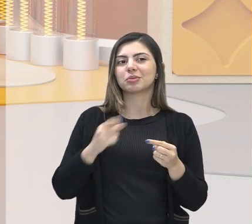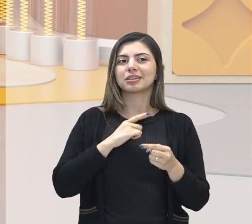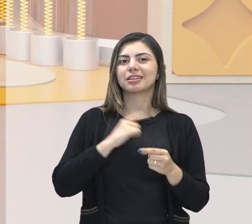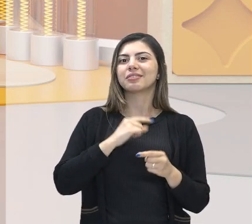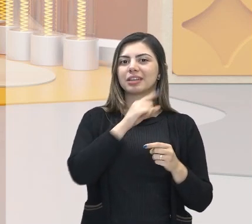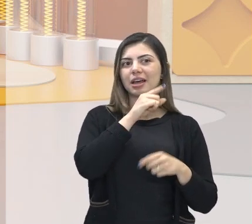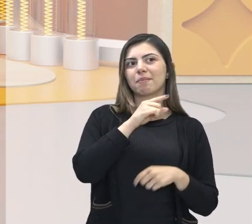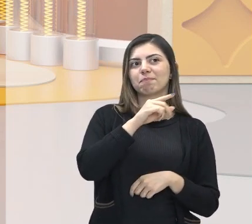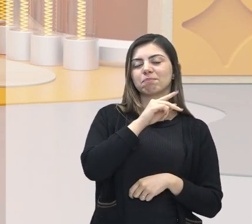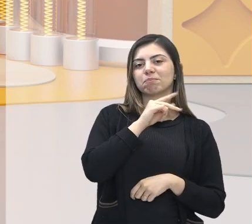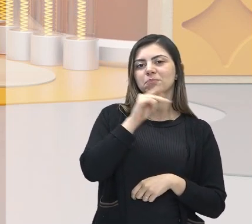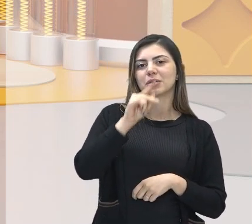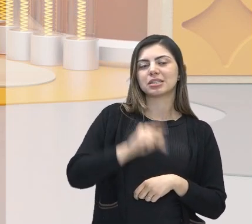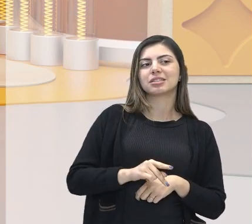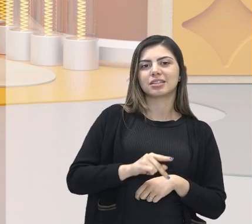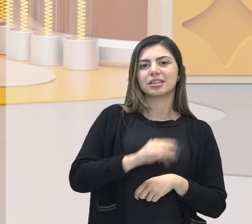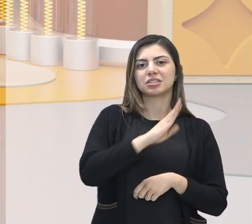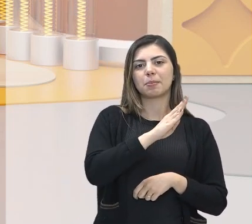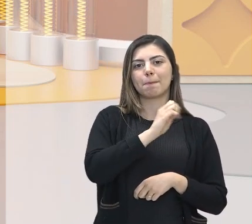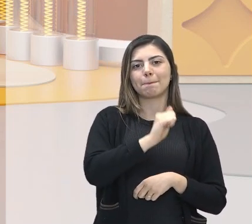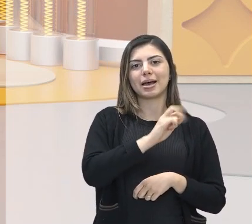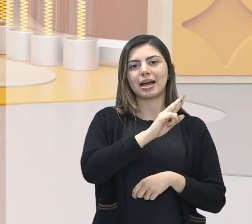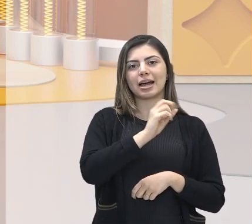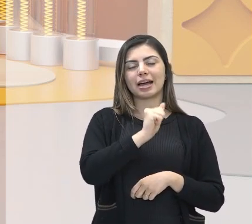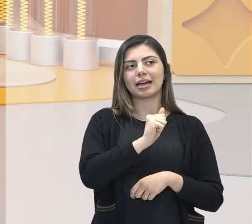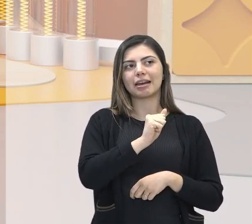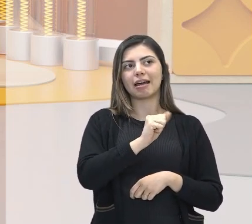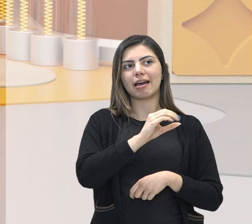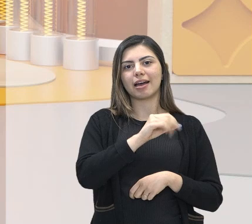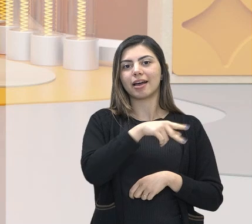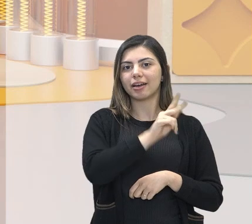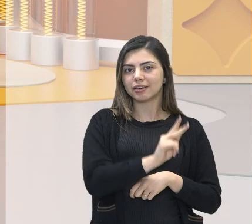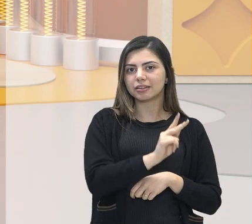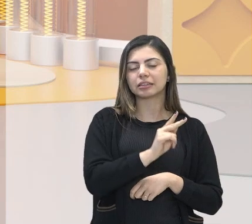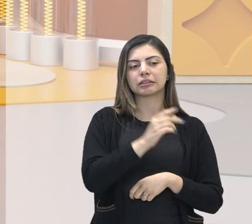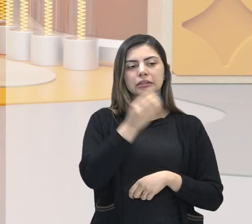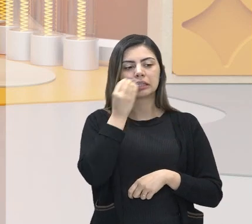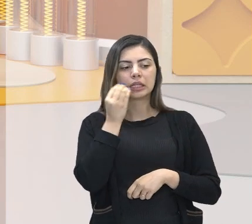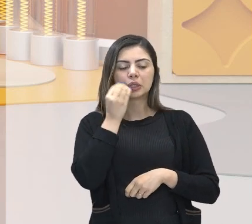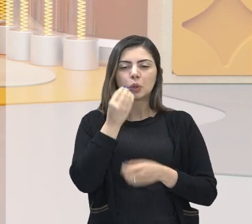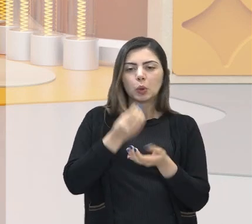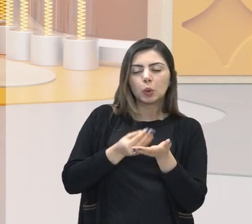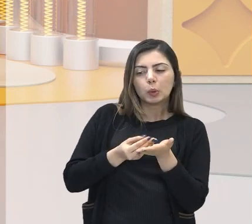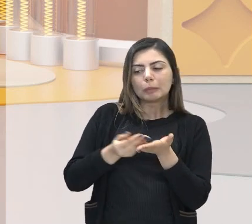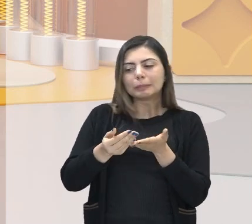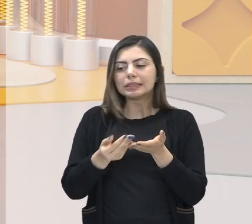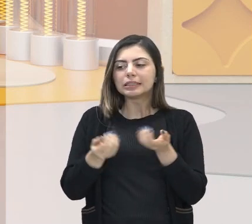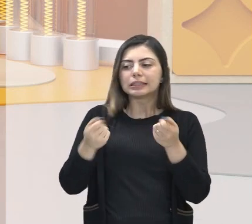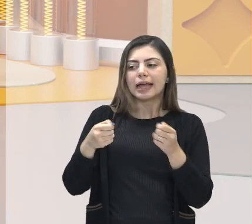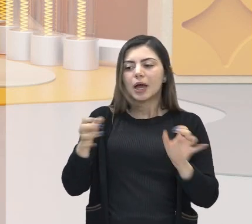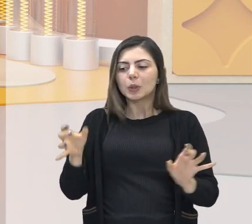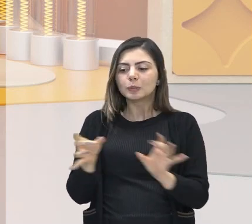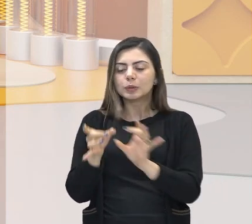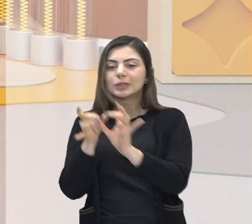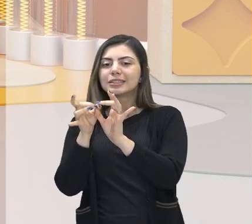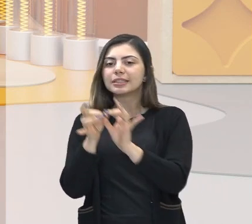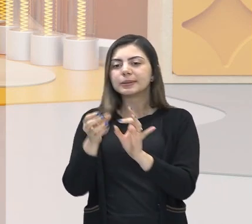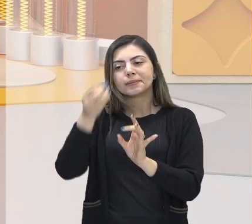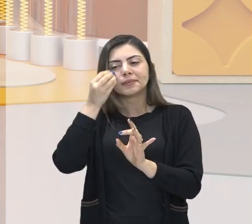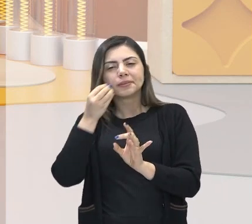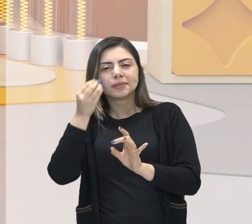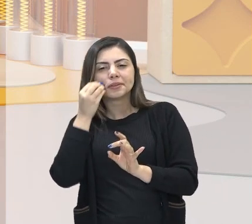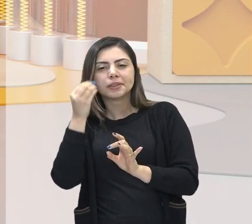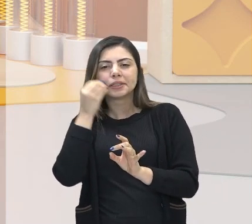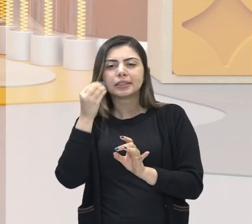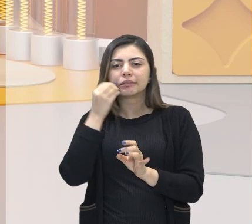presidente antigo dos Estados Unidos, tentou iniciar, né, o processo ali de de união, né, de voltar,